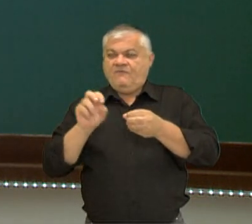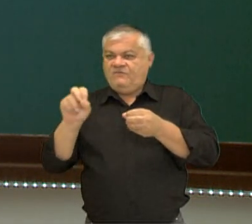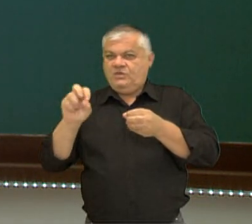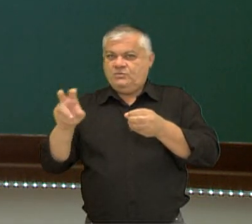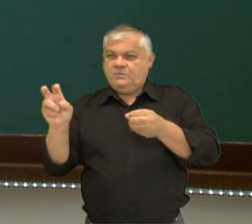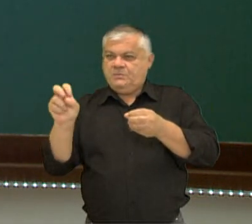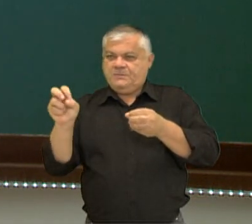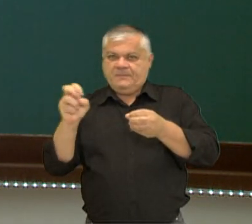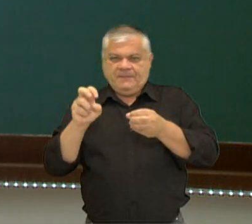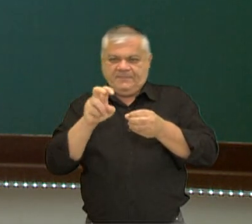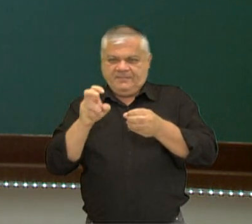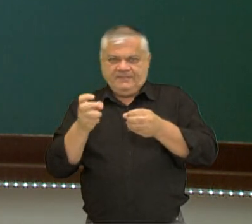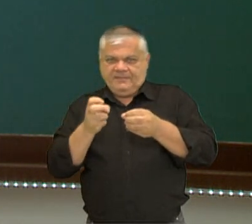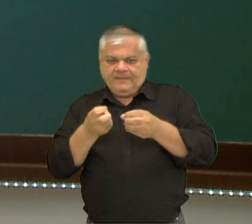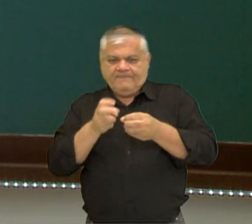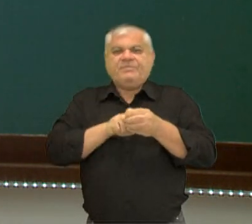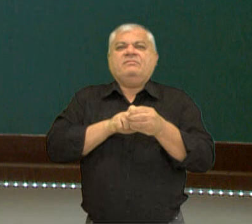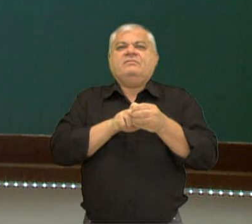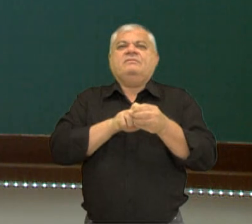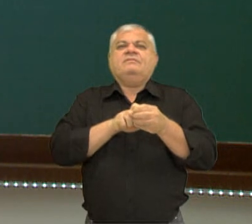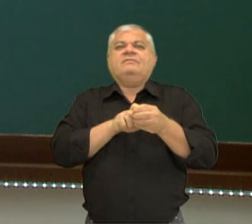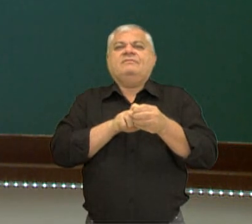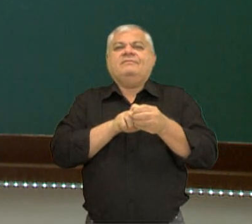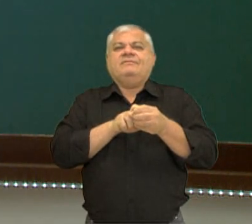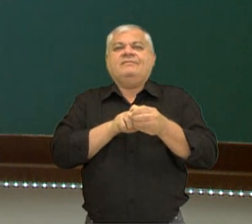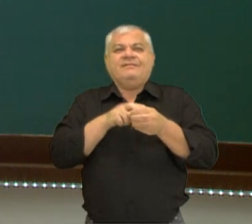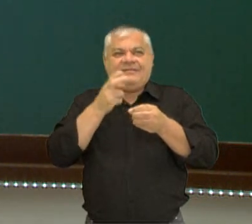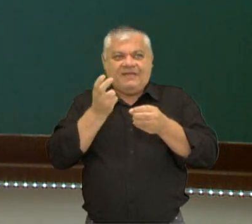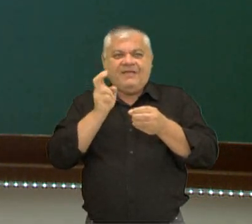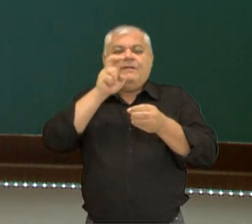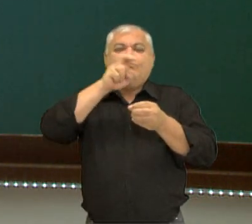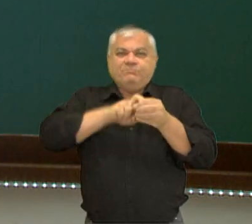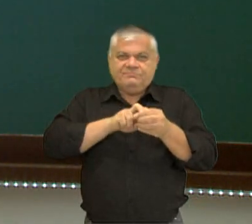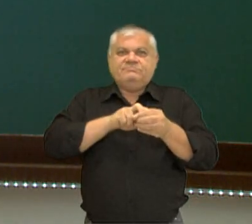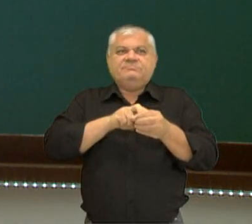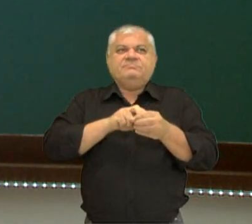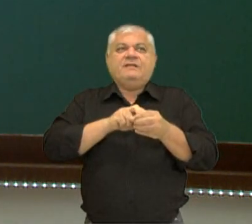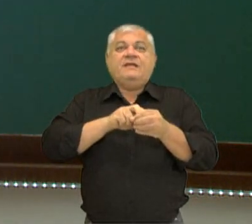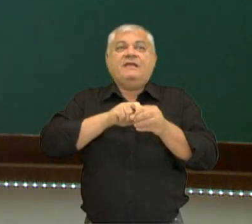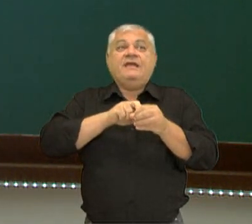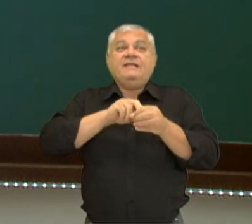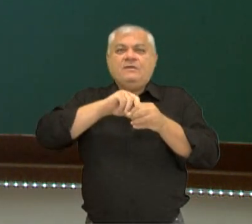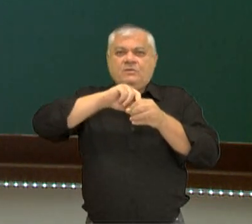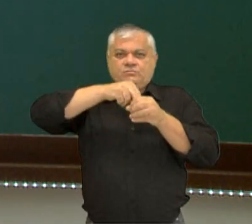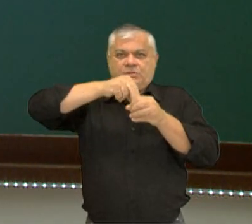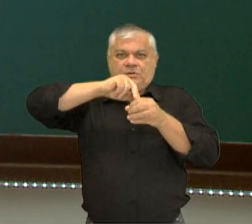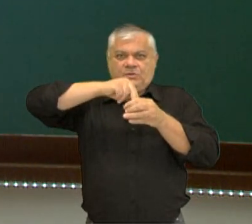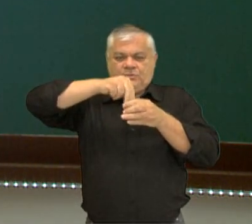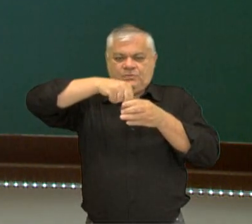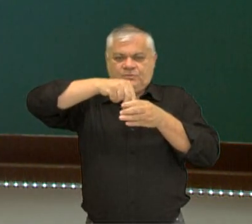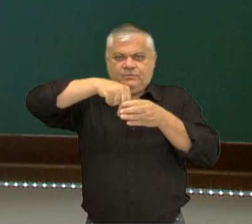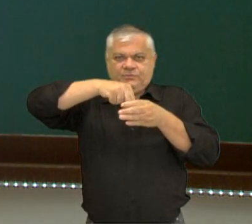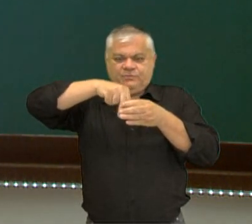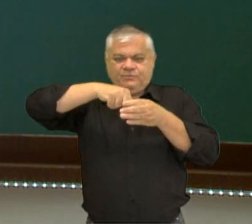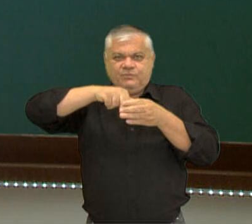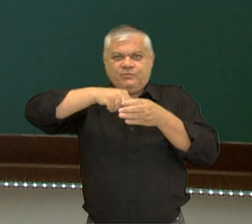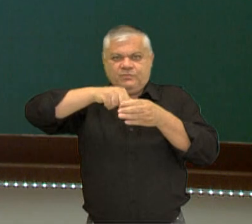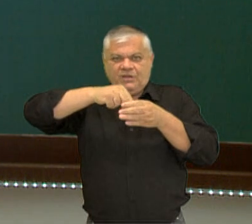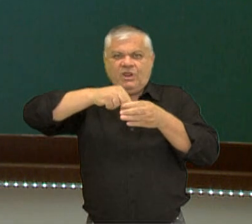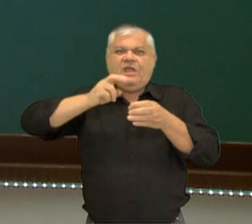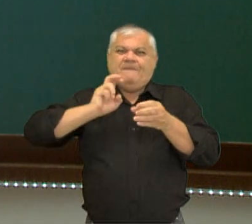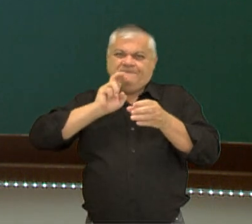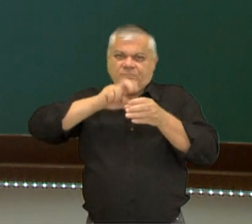lembrando, ele é um parasita, né? Então, ele vai entrar na célula, ele vai penetrar nessa célula, ou seja,